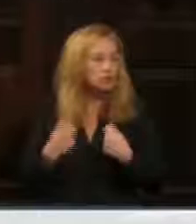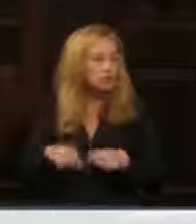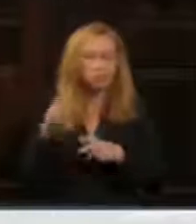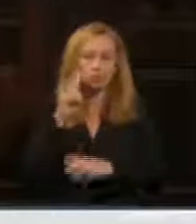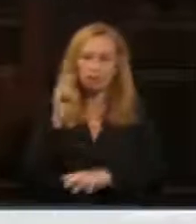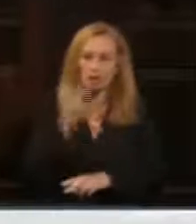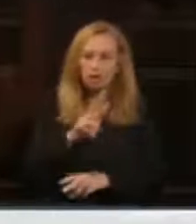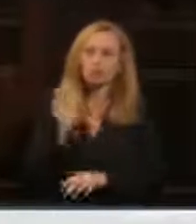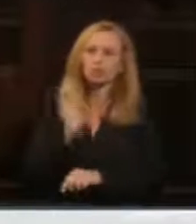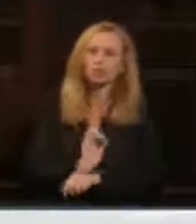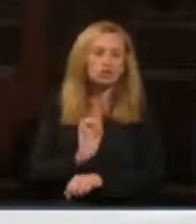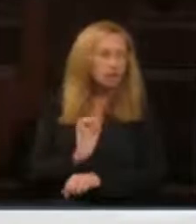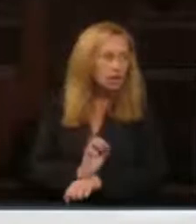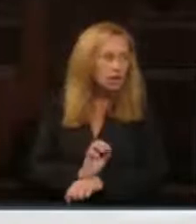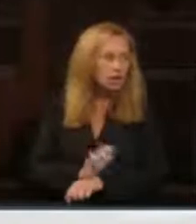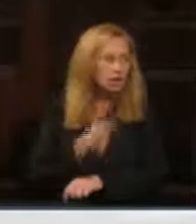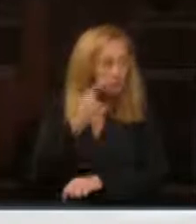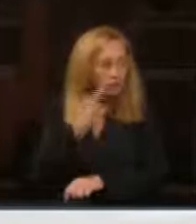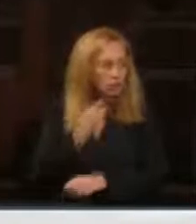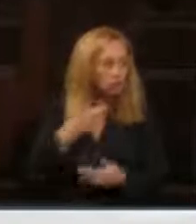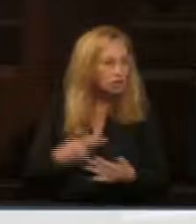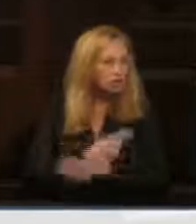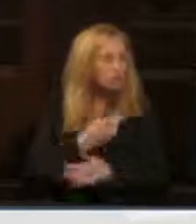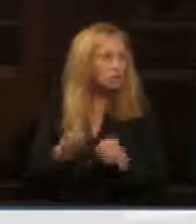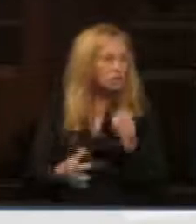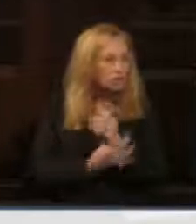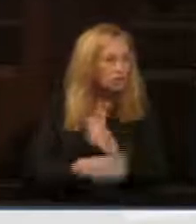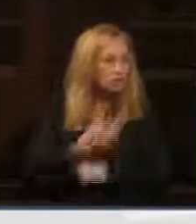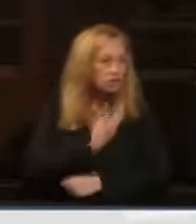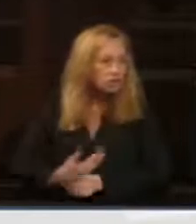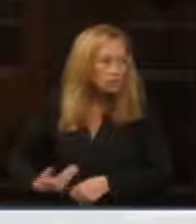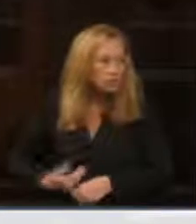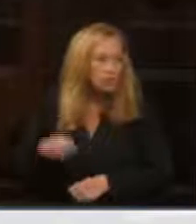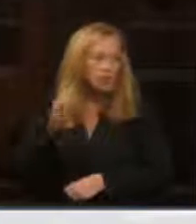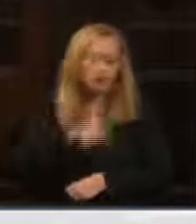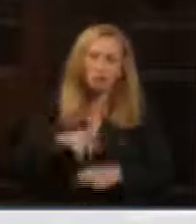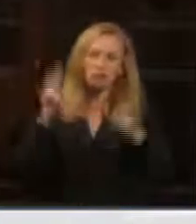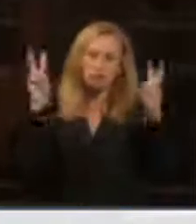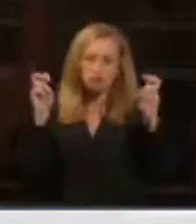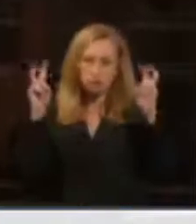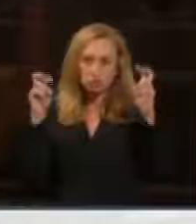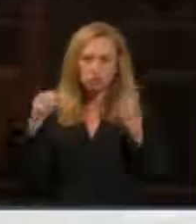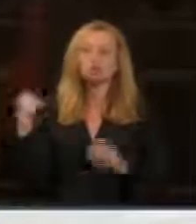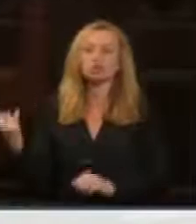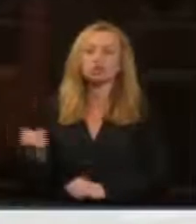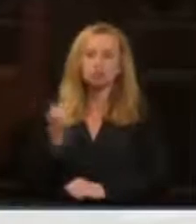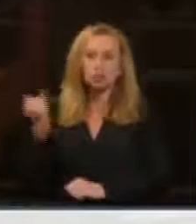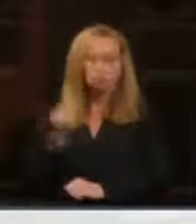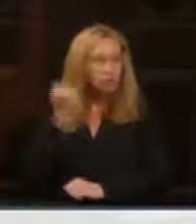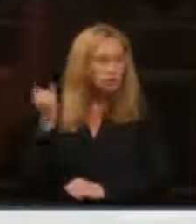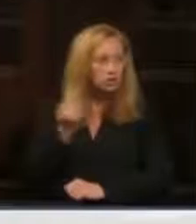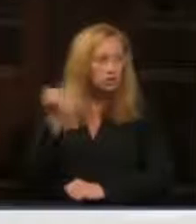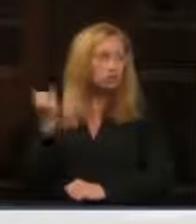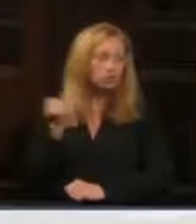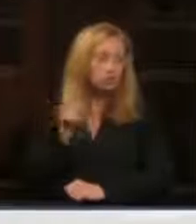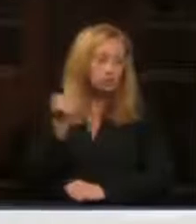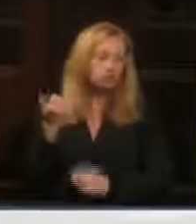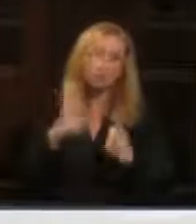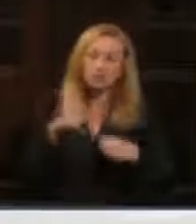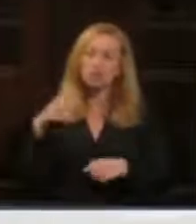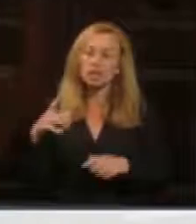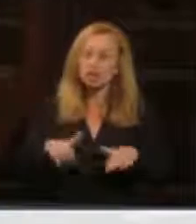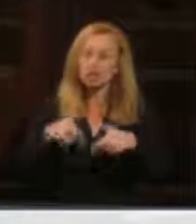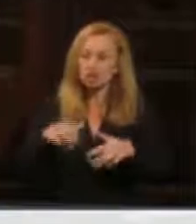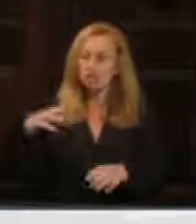olhar o que está acontecendo, ver que a segurança pública é um assunto de extrema urgência diante do